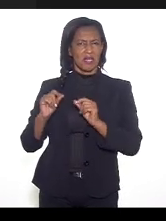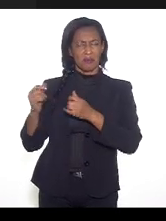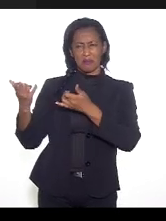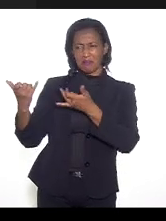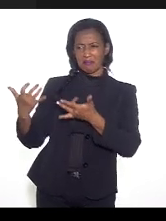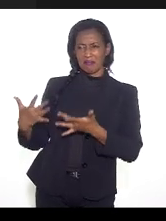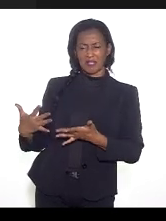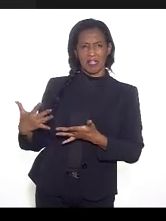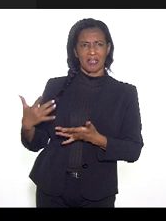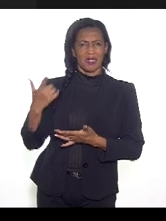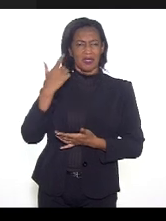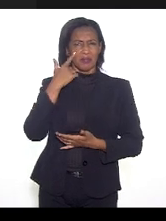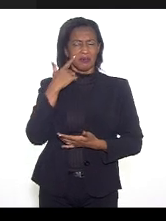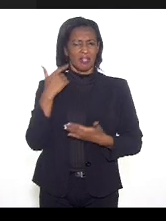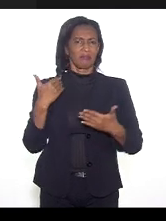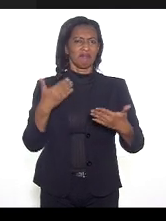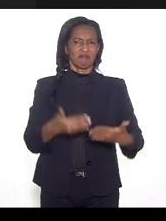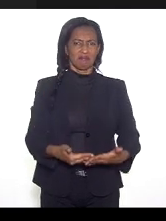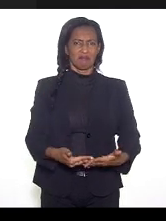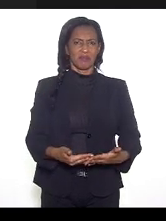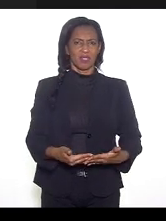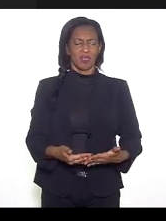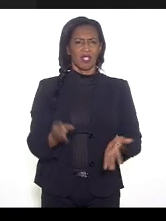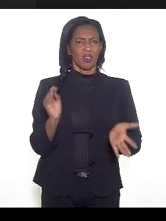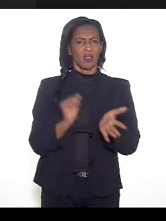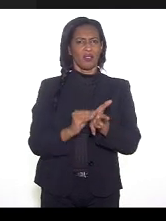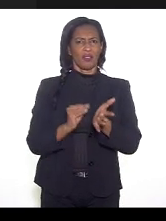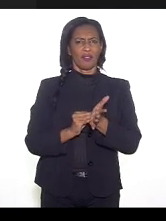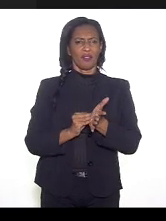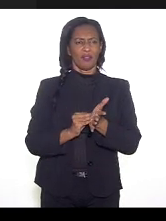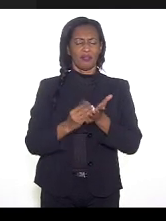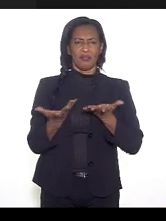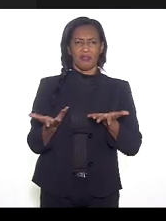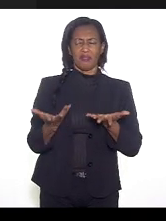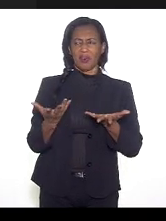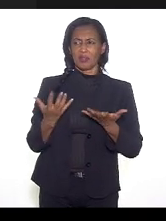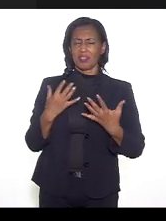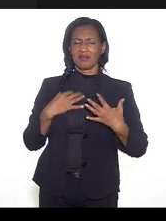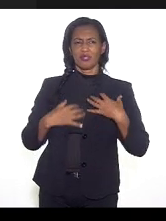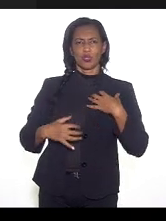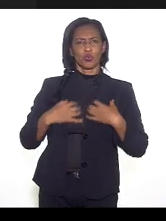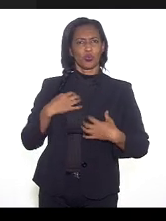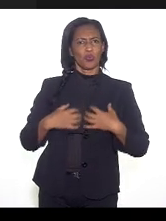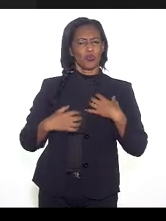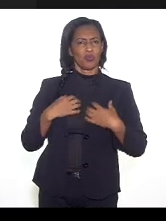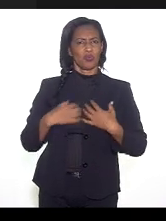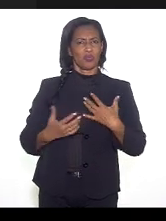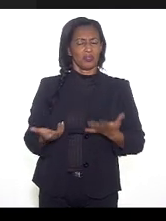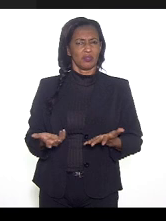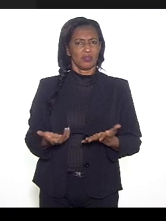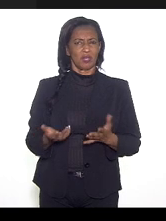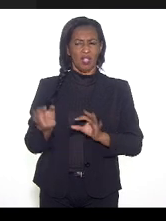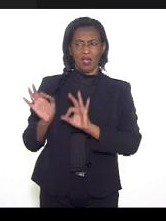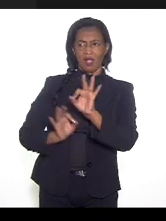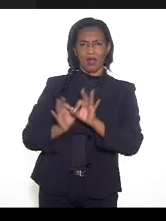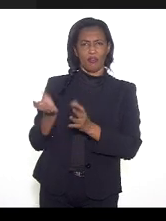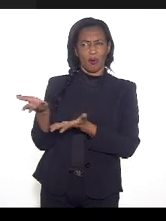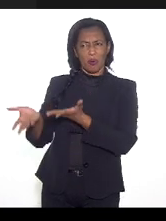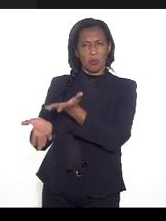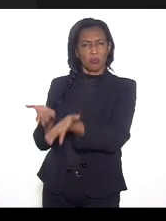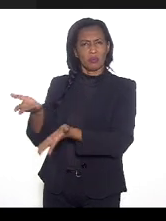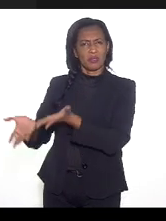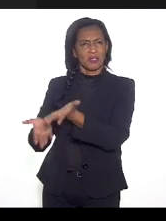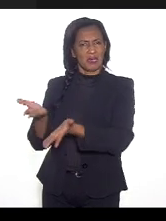trago a baila aqui, mas trazendo desconforto para o servidor militar. Então, é muito grave esse tipo de comportamento, a forma com que está